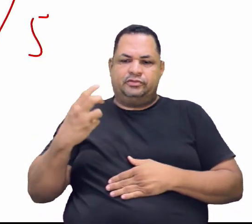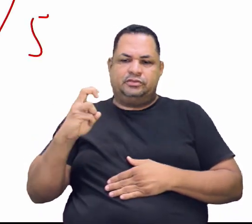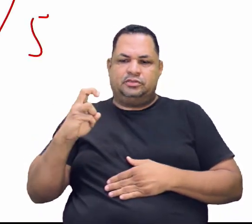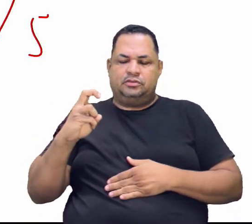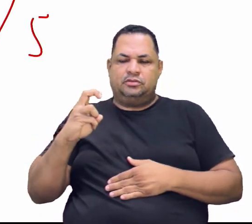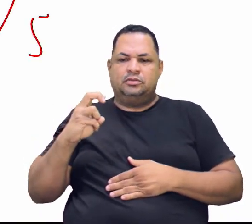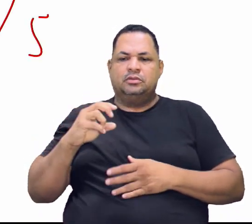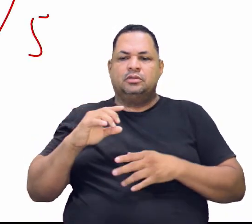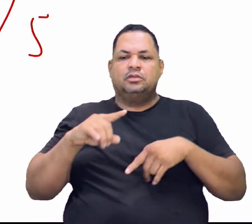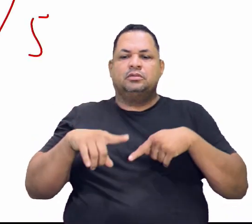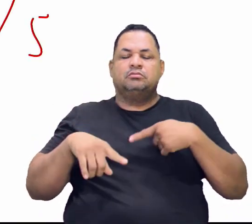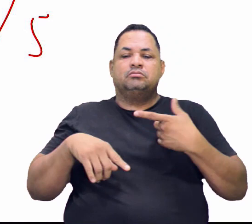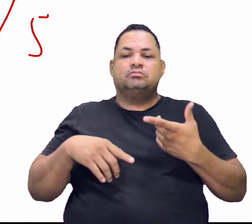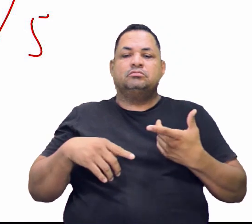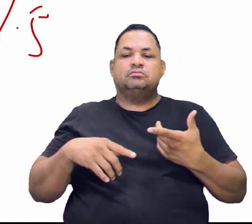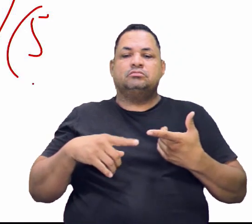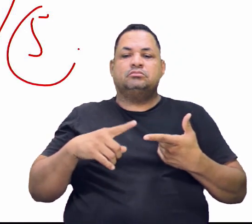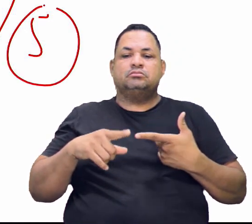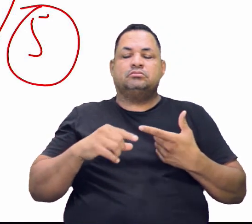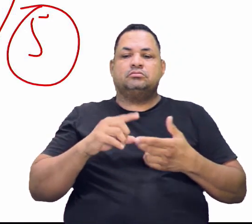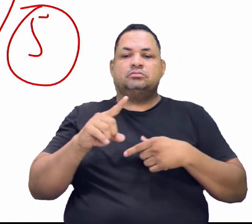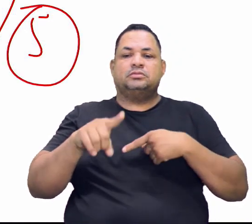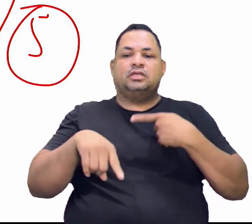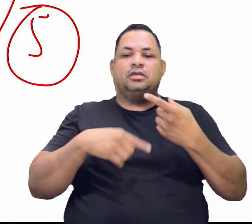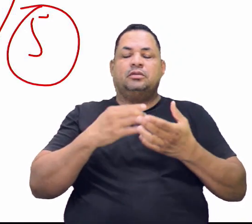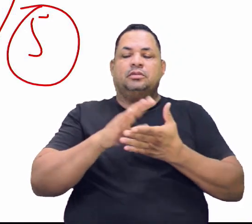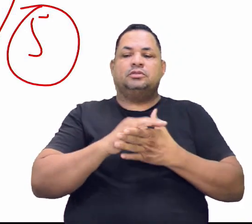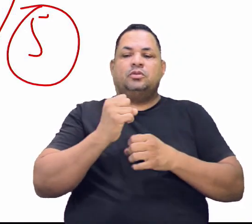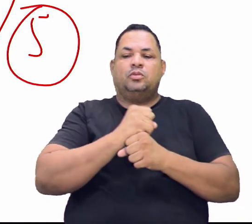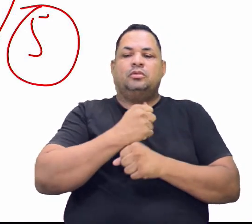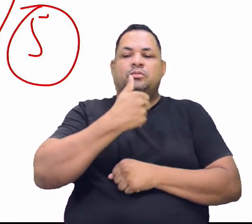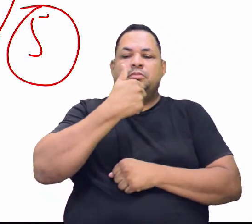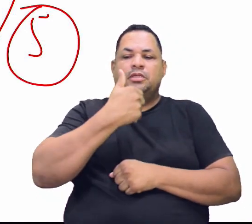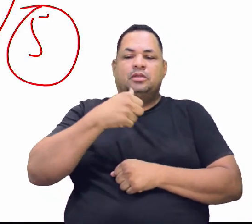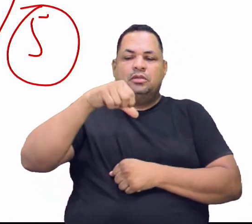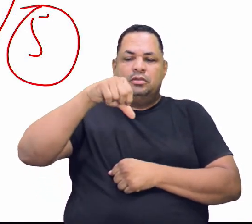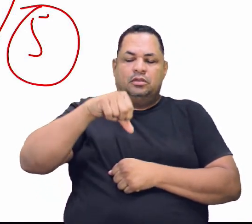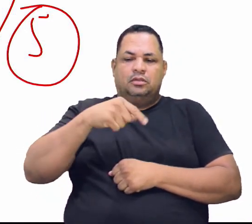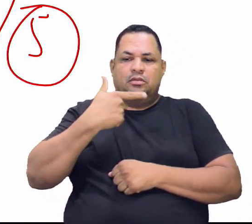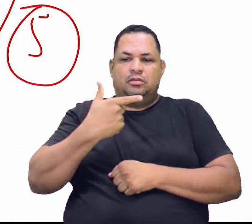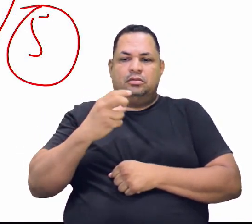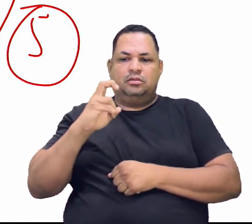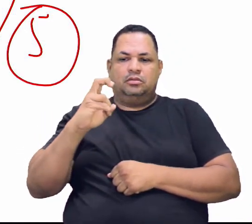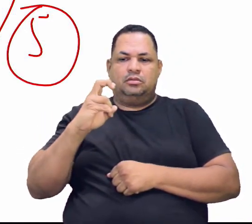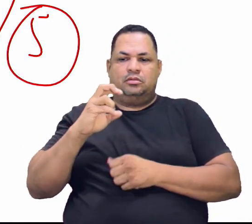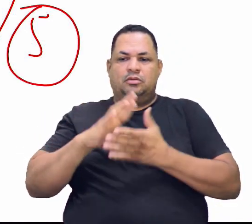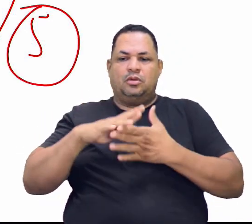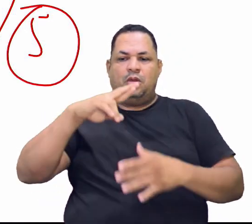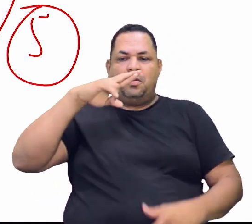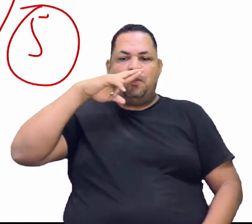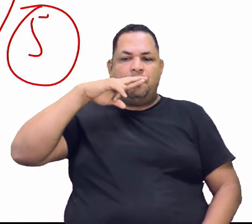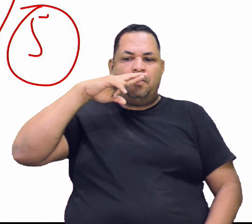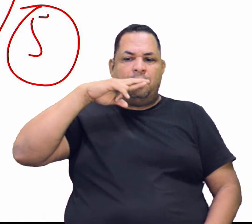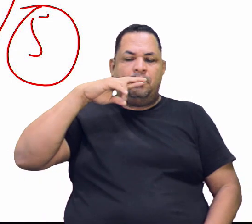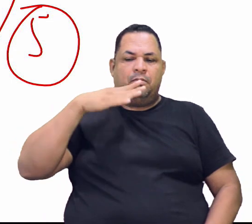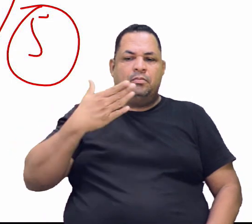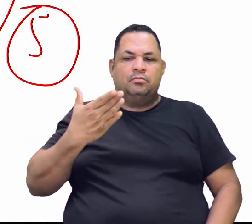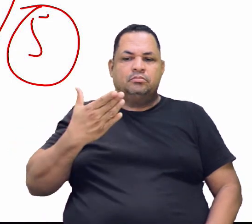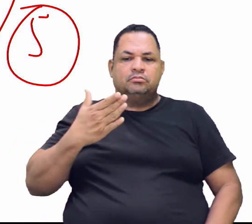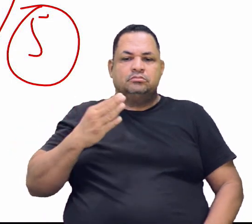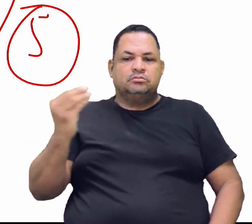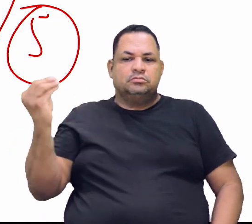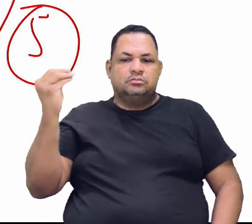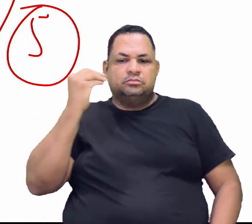24, 25. Inclusive, no ano de 1925, o Marechal Rondon, ele